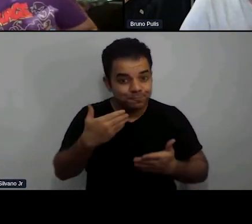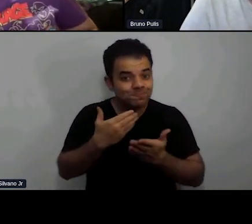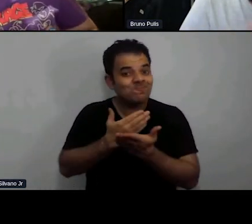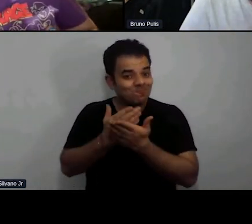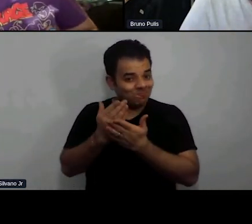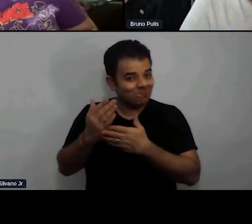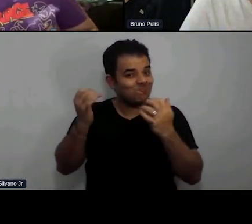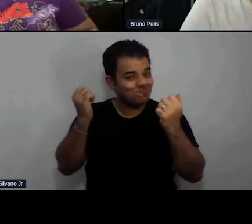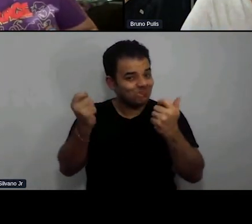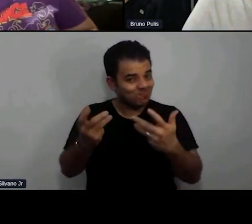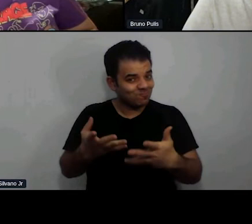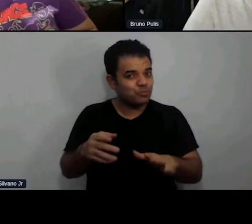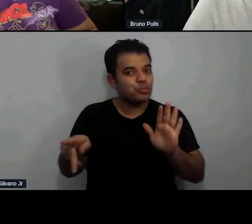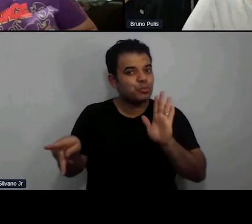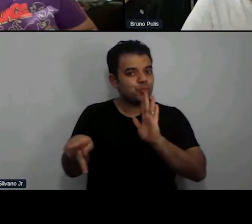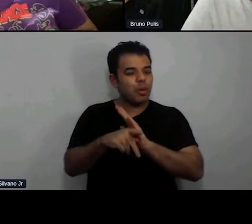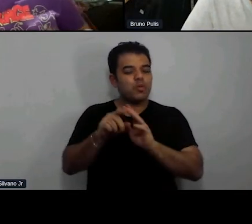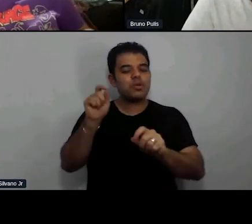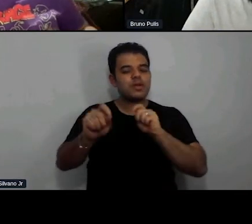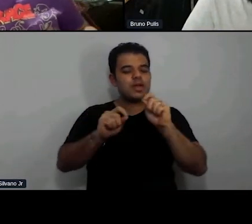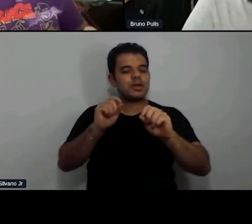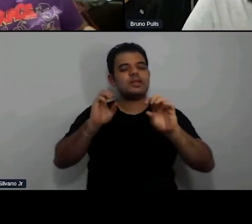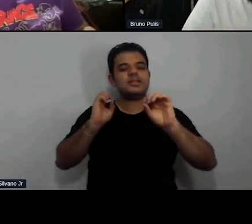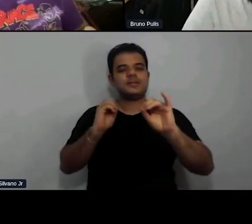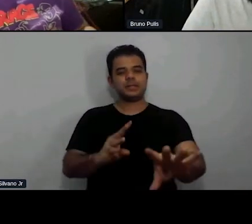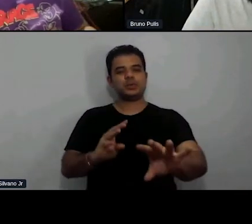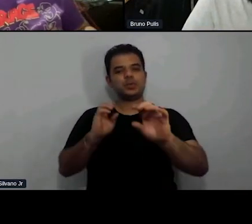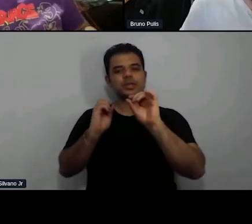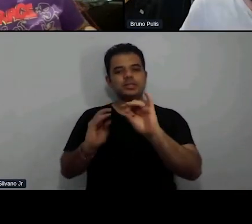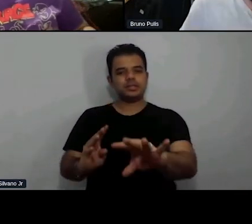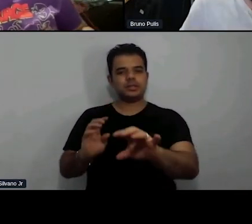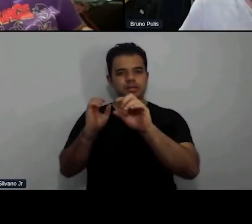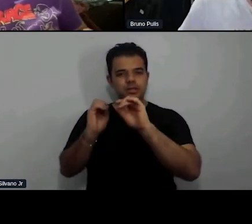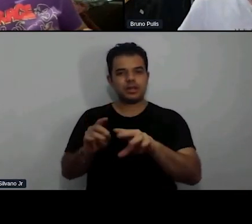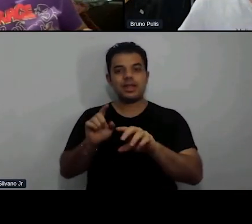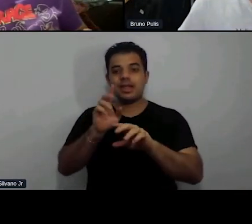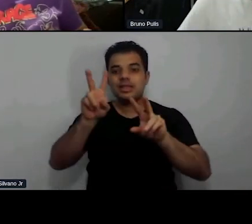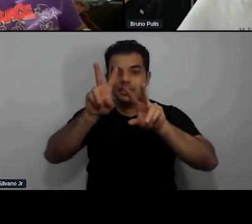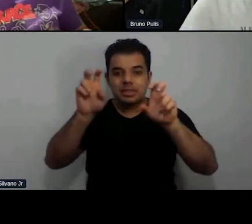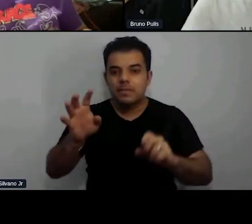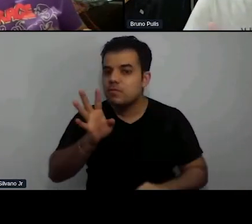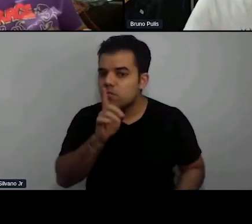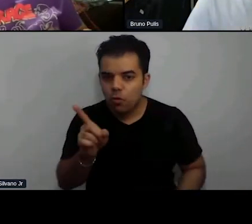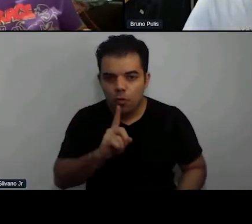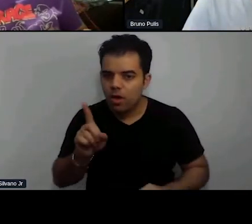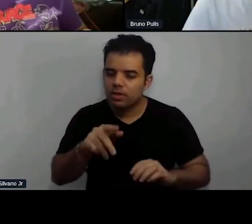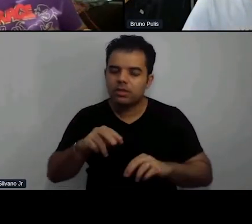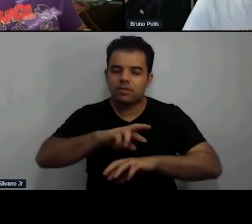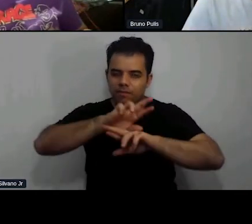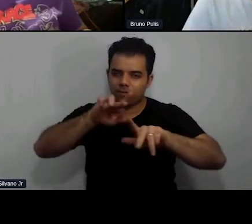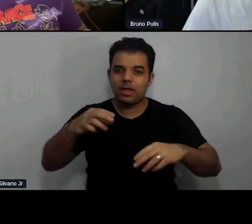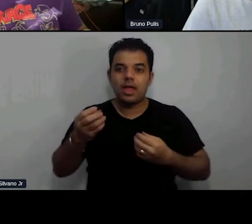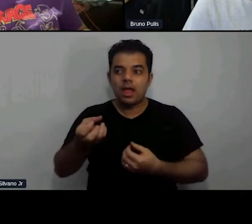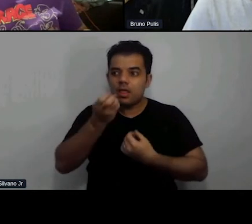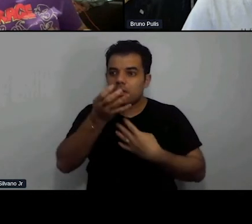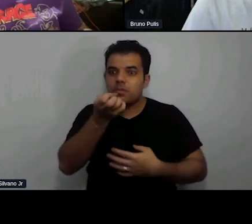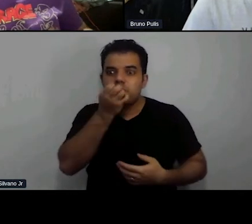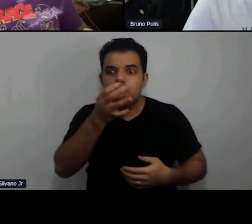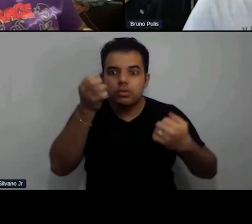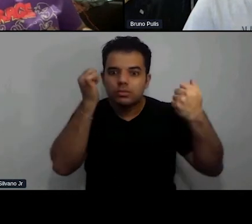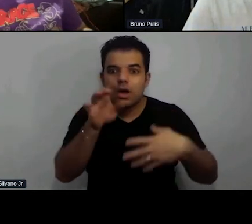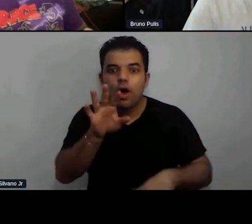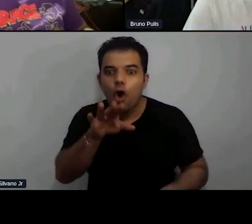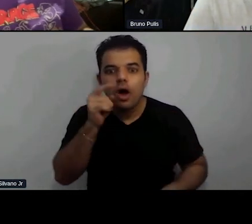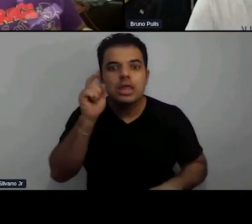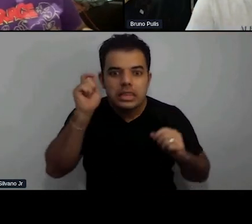começo, sobre a tônica da educação. As pessoas não conhecem sobre o tema. Vem alguém com uma oferta muito boa, fala, olha,